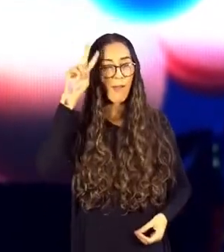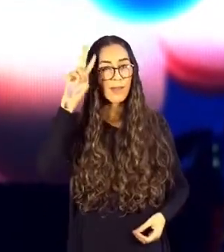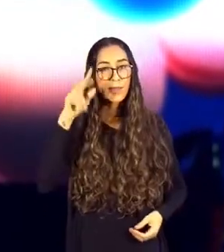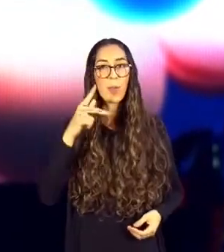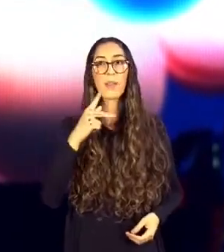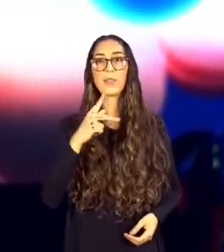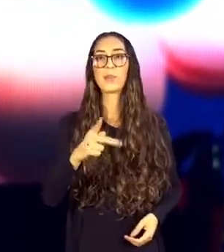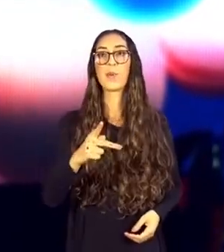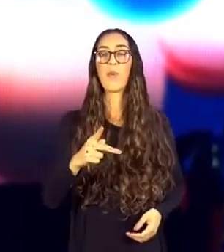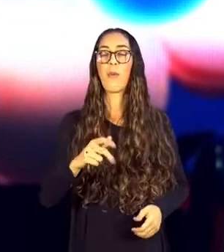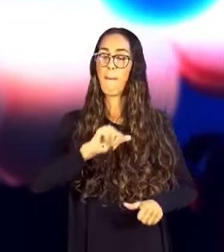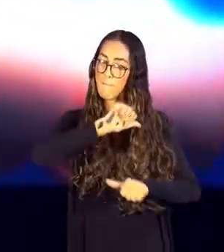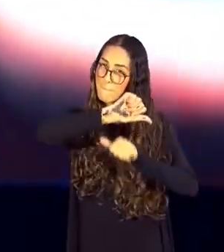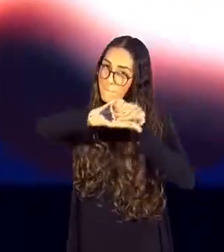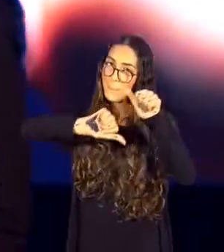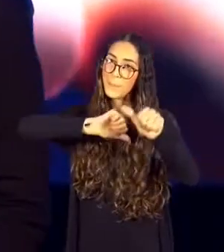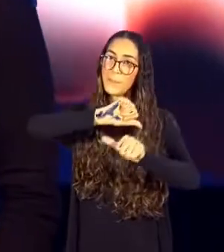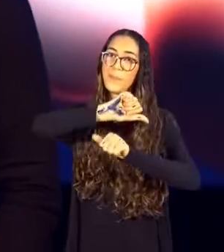palavras boas?